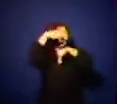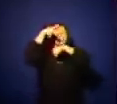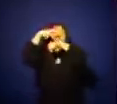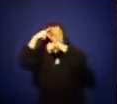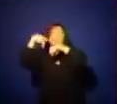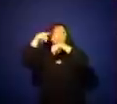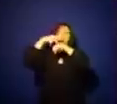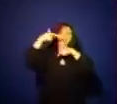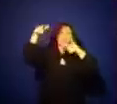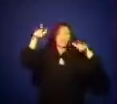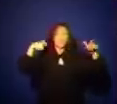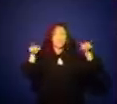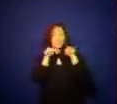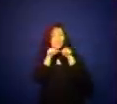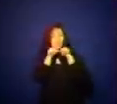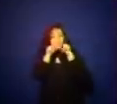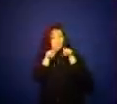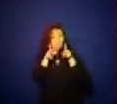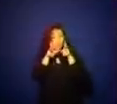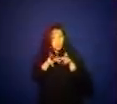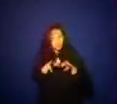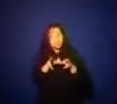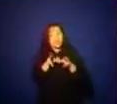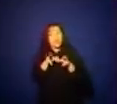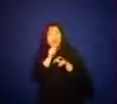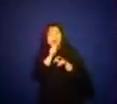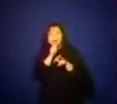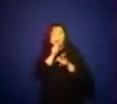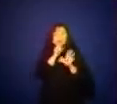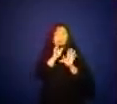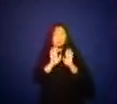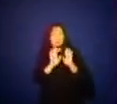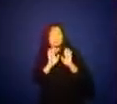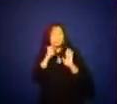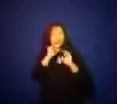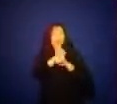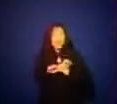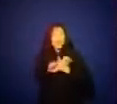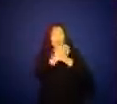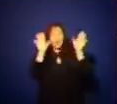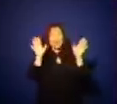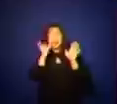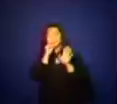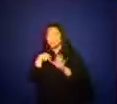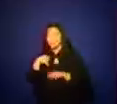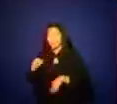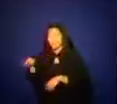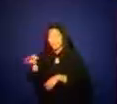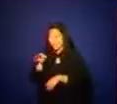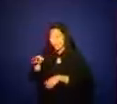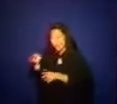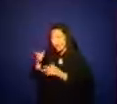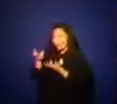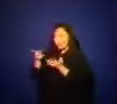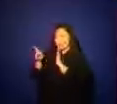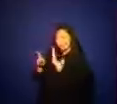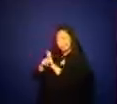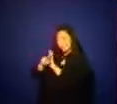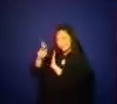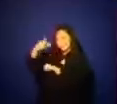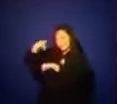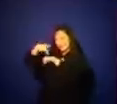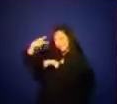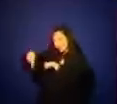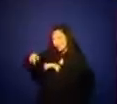clareza tem várias diferenças né emitir ter dívida na sua própria moeda uma Mas tem várias outras coisas que que a gente entende